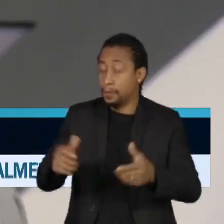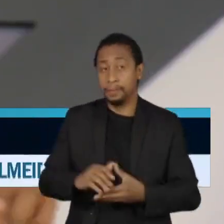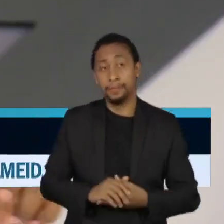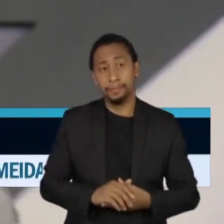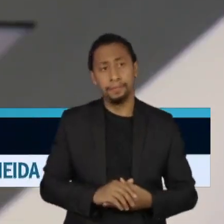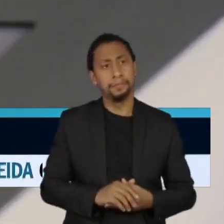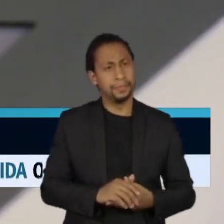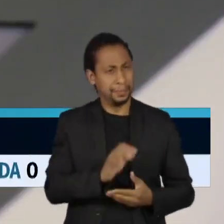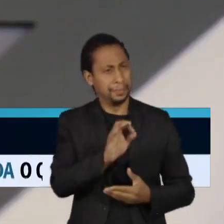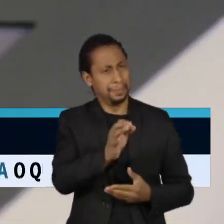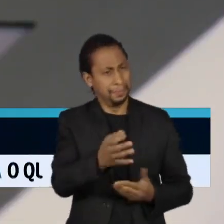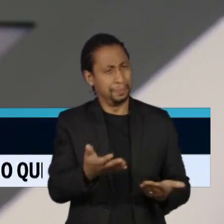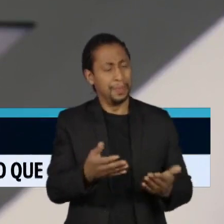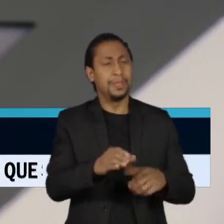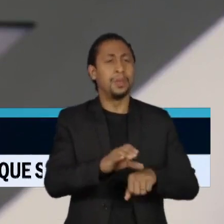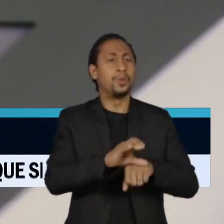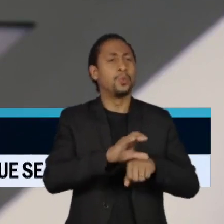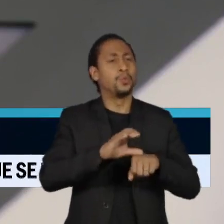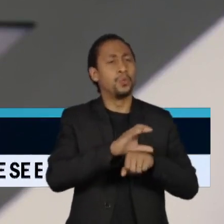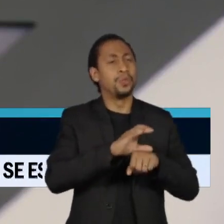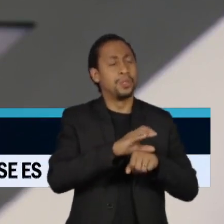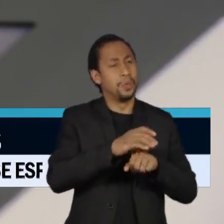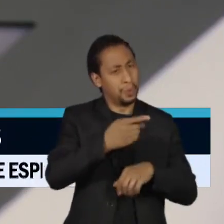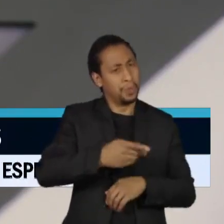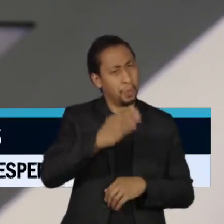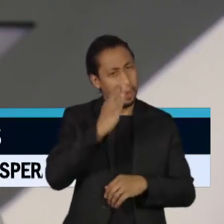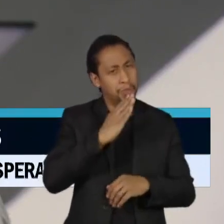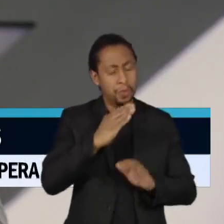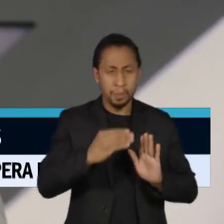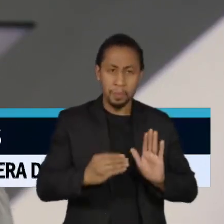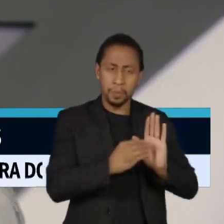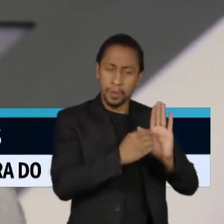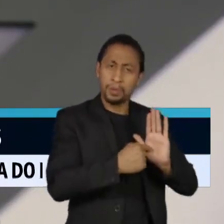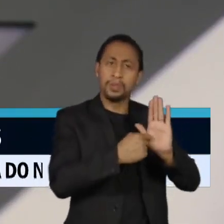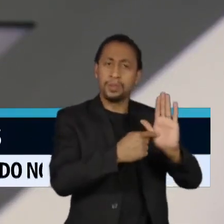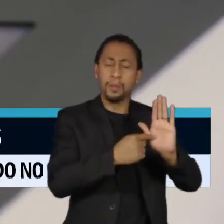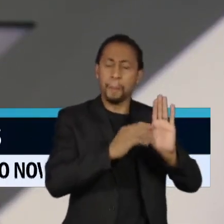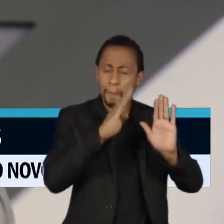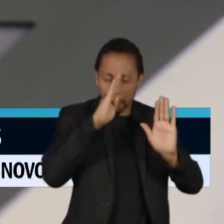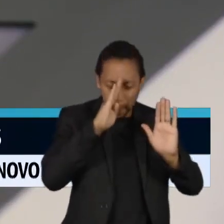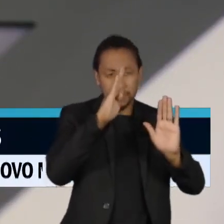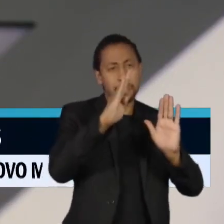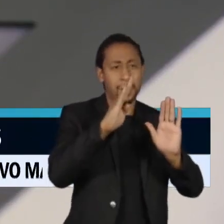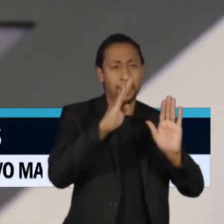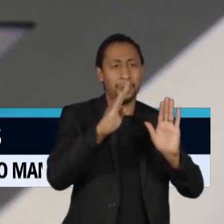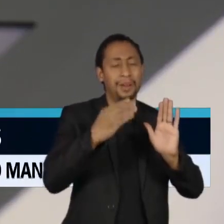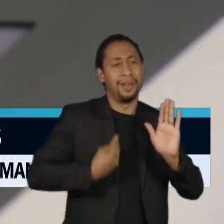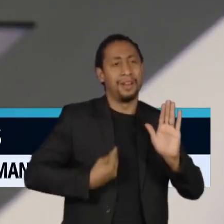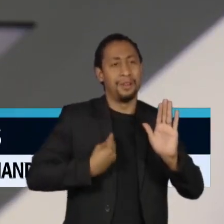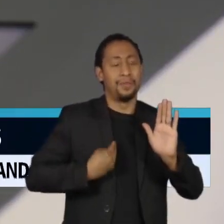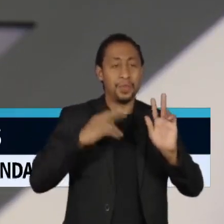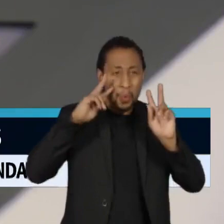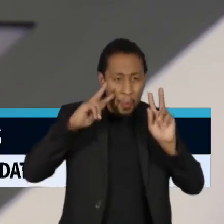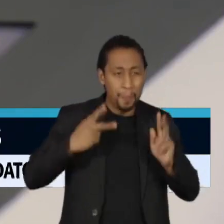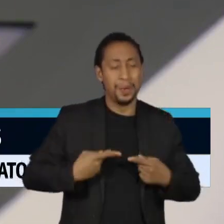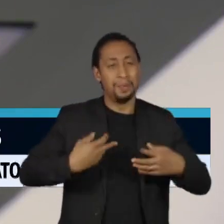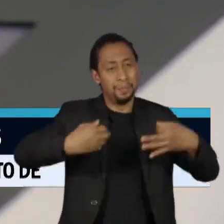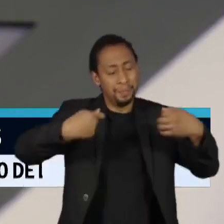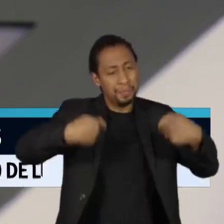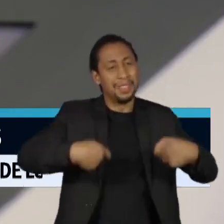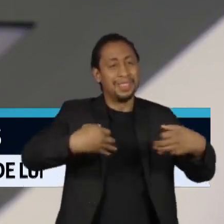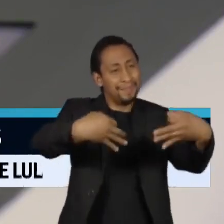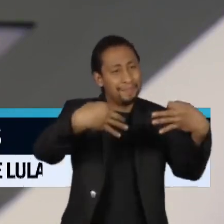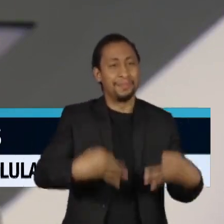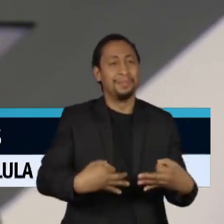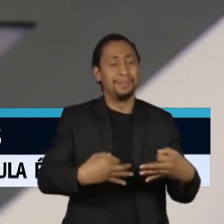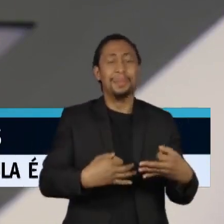da nossa Constituição cidadã é a dignidade da pessoa humana. Mas, de novo, só está lá na lei. A gente não consegue tornar isso numa realidade